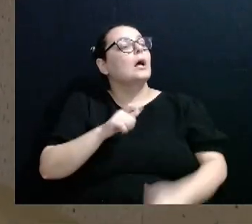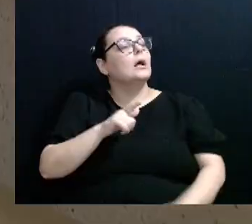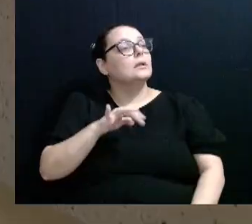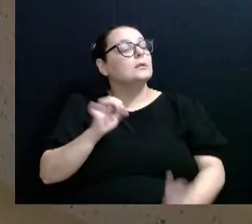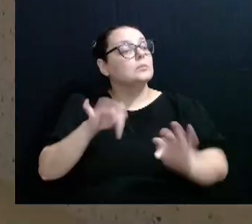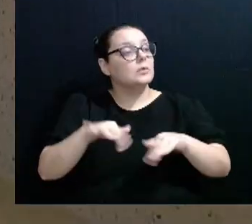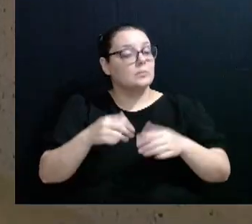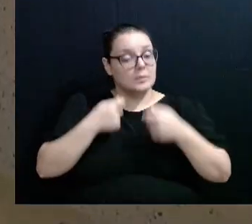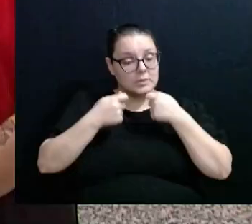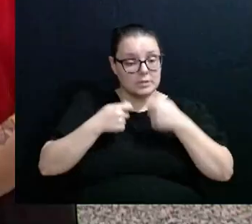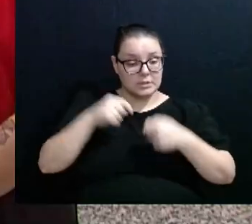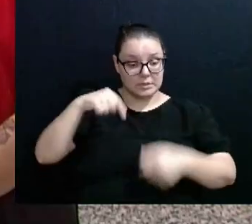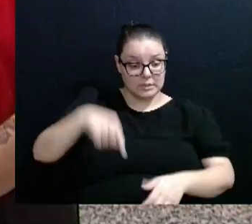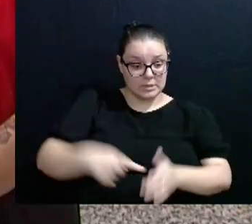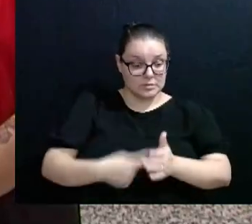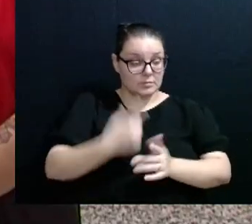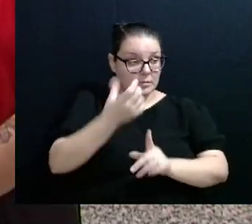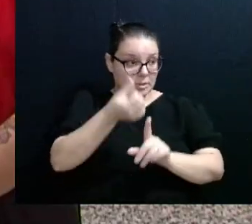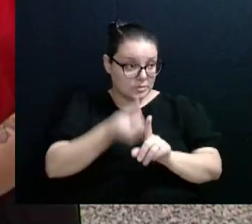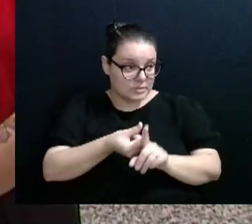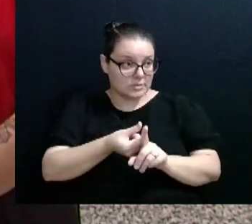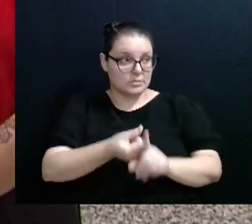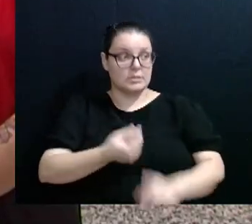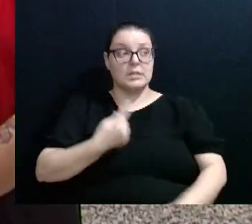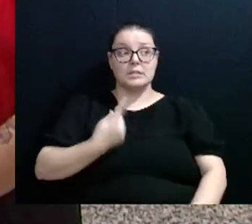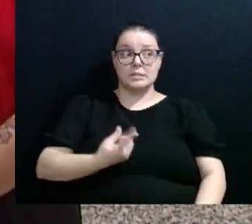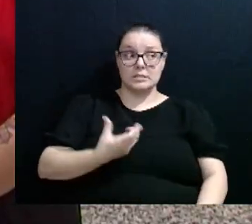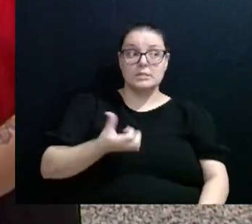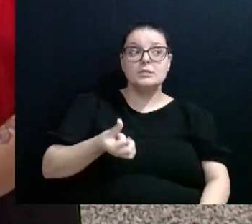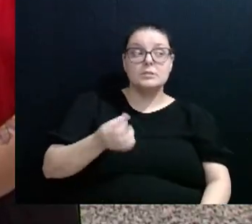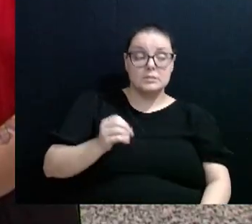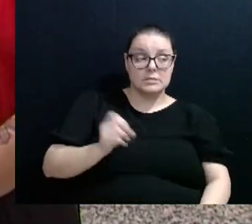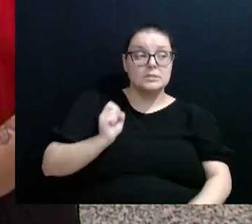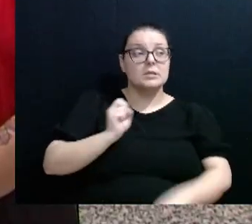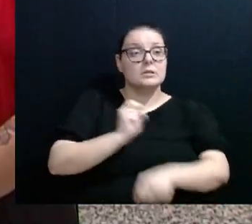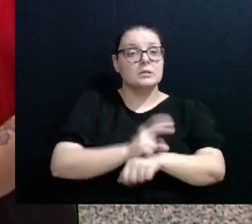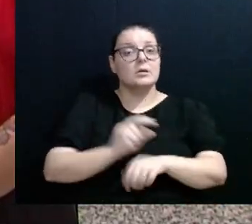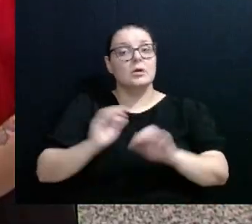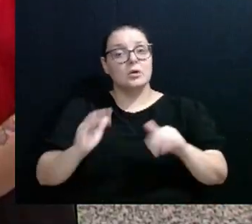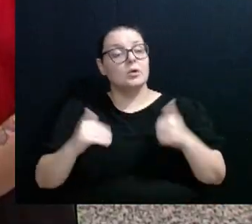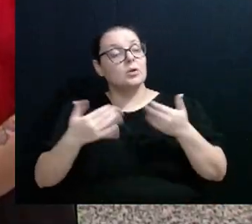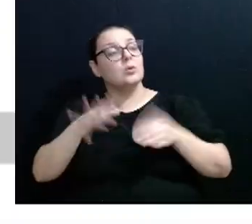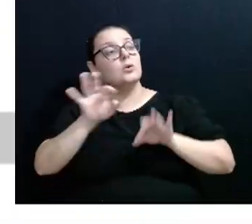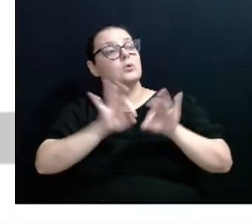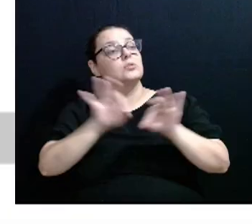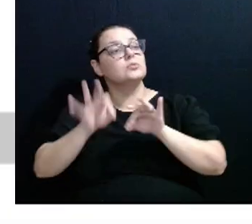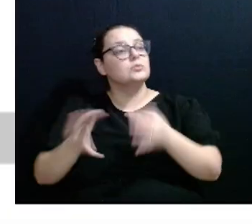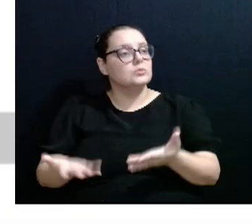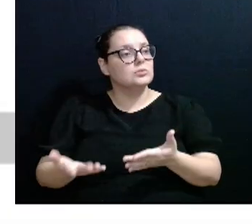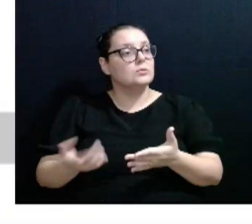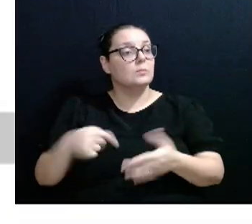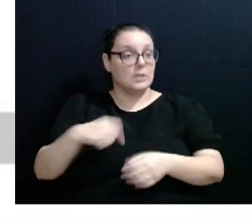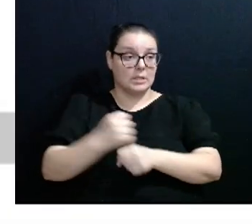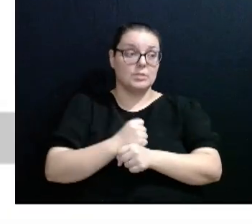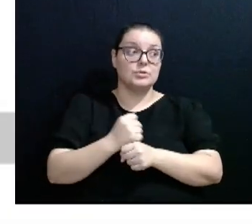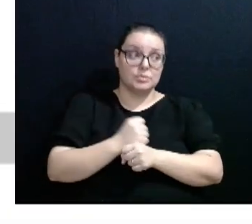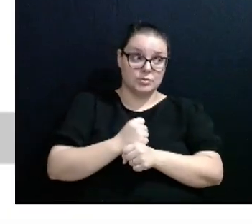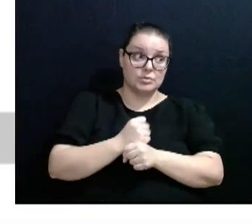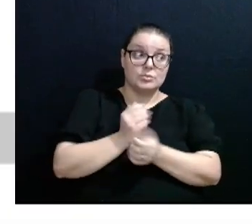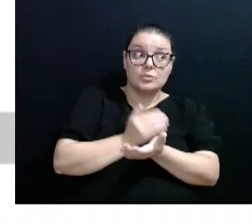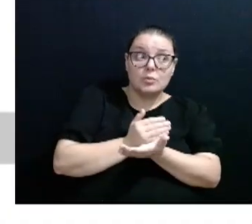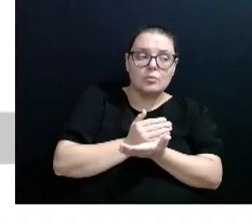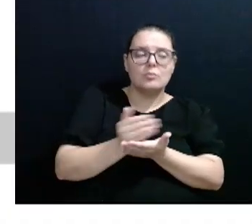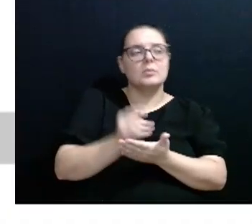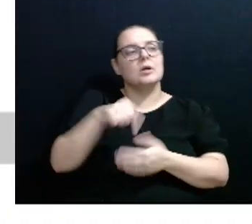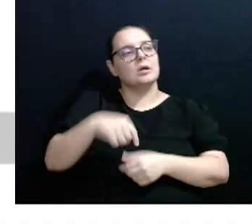neste primeiro semestre são 160 vagas. Quais são os planos para este ano que está apenas começando aqui no